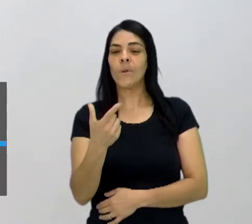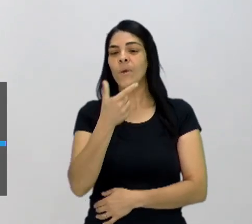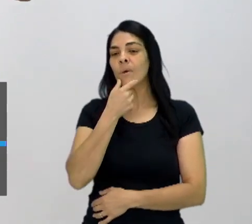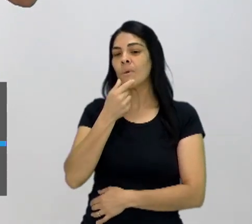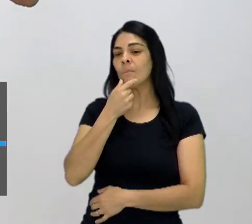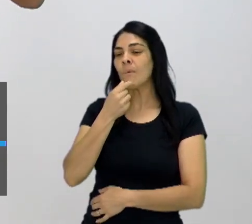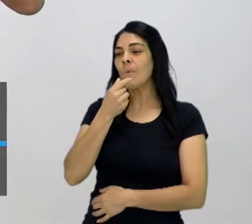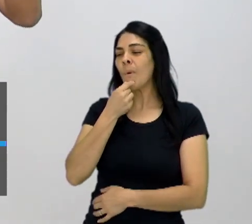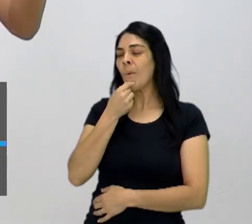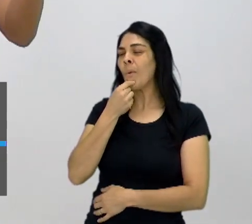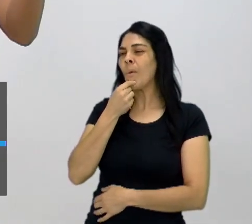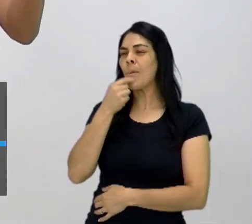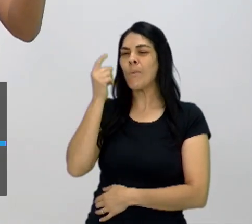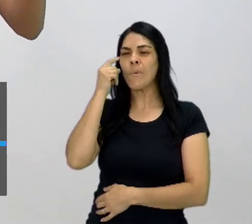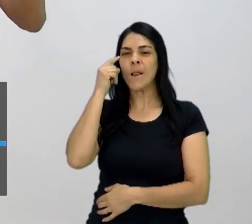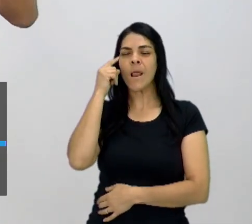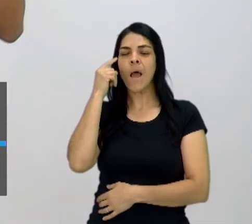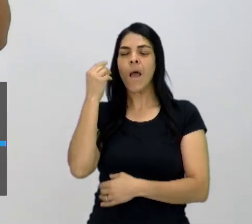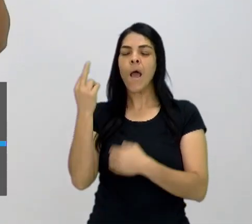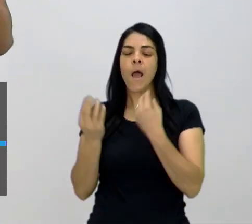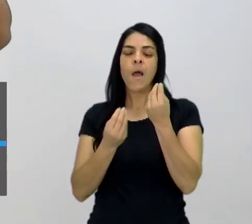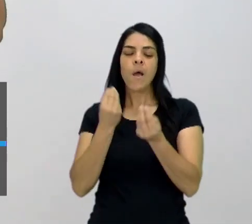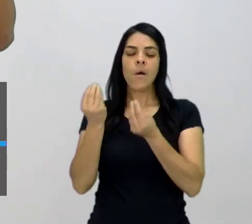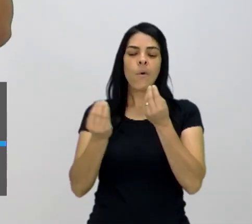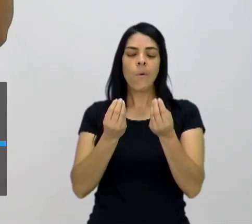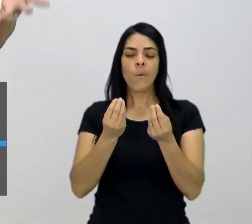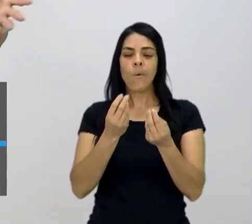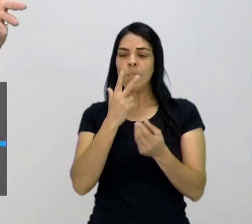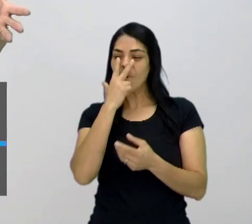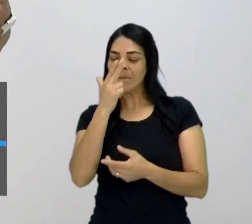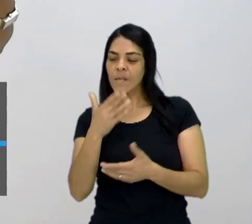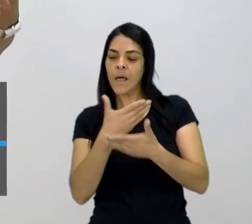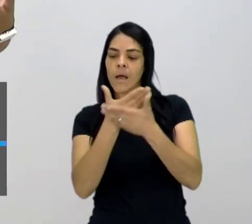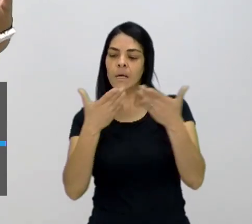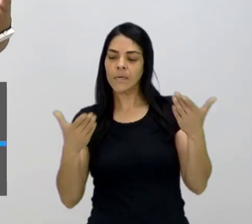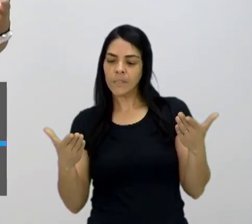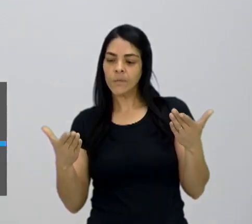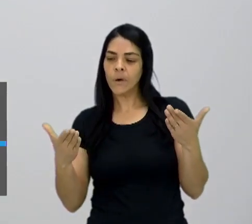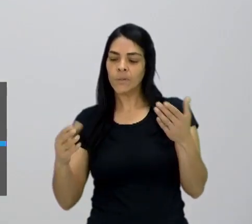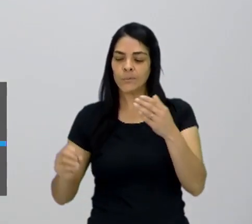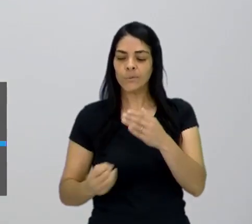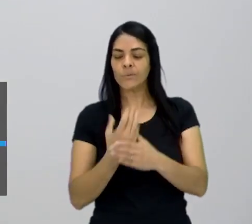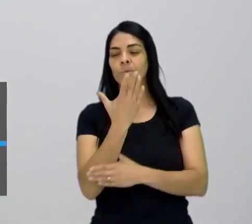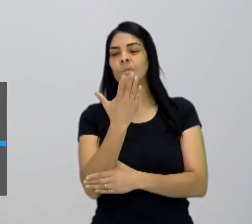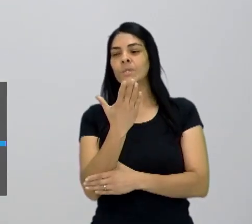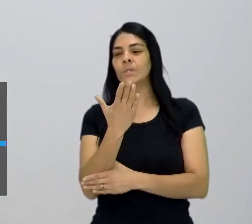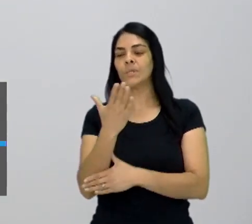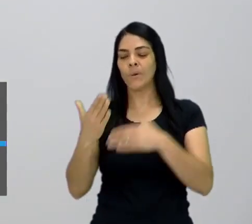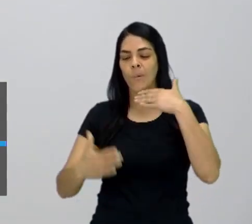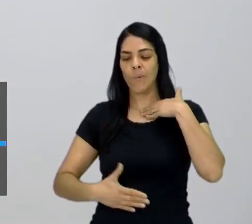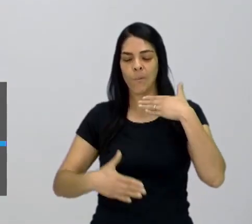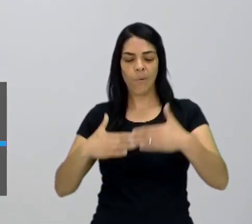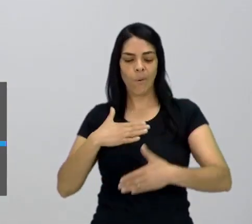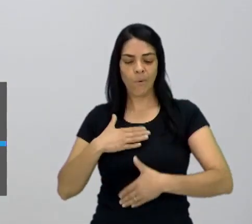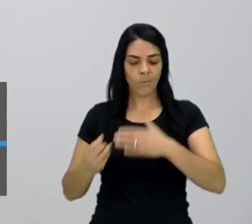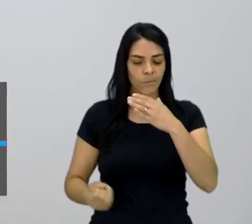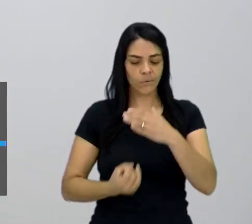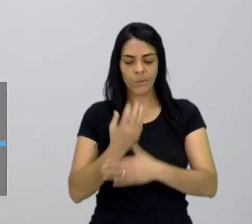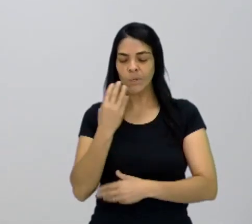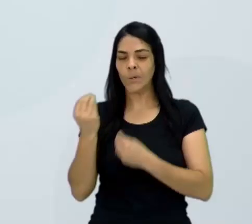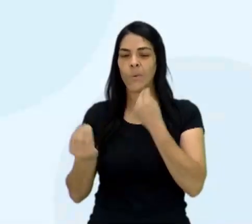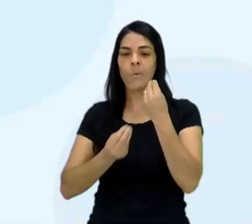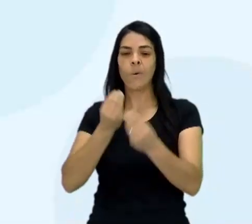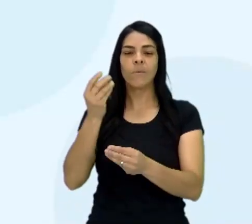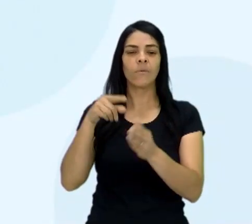de onde será que a gente veio, de onde será que os corpos celestes vieram. Ele começou com essas indagações, tá bom? Lá na